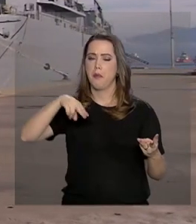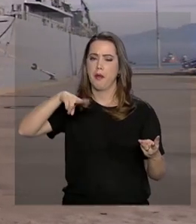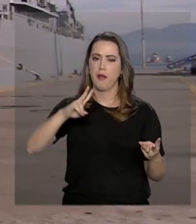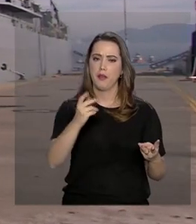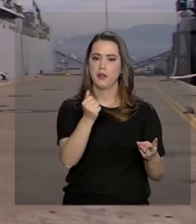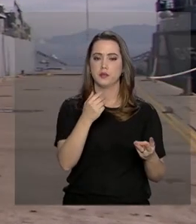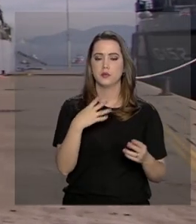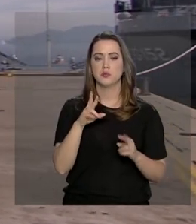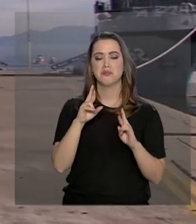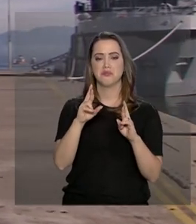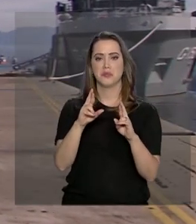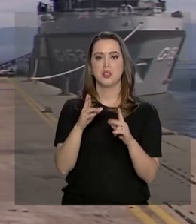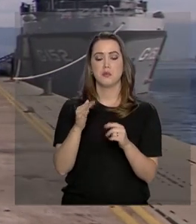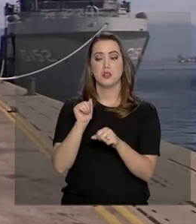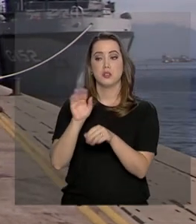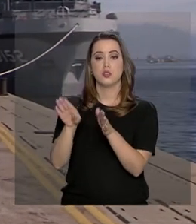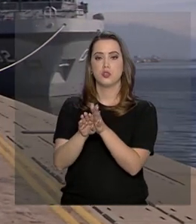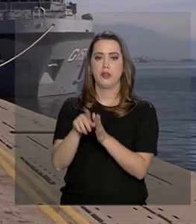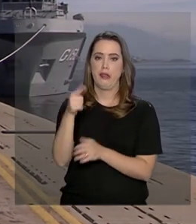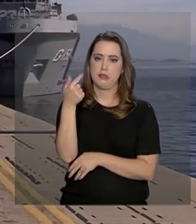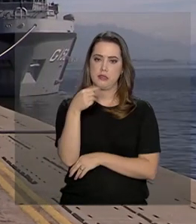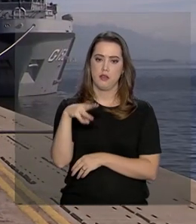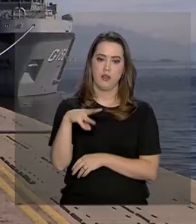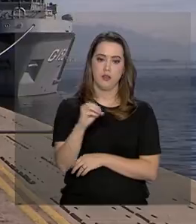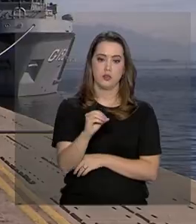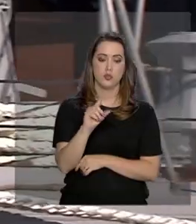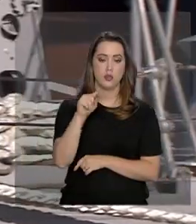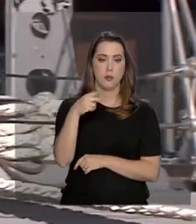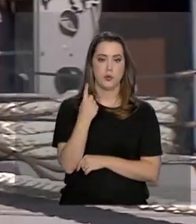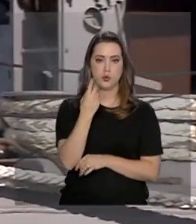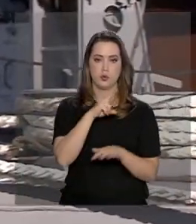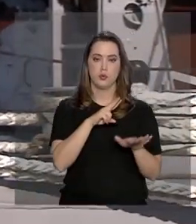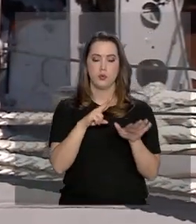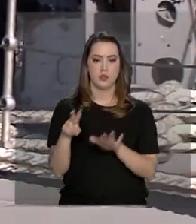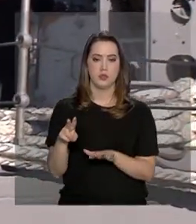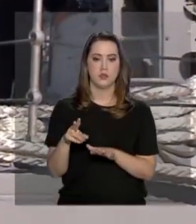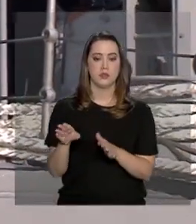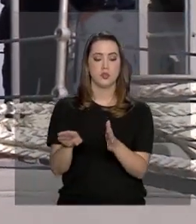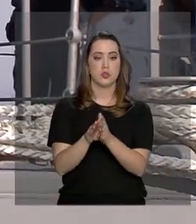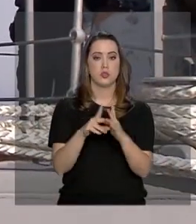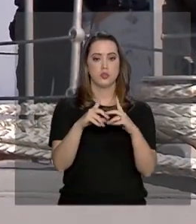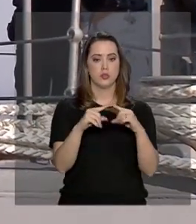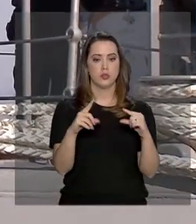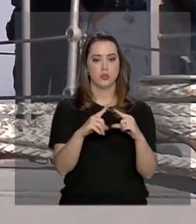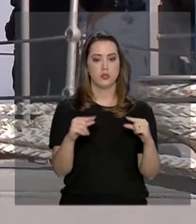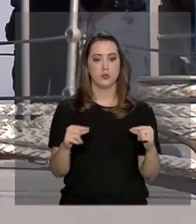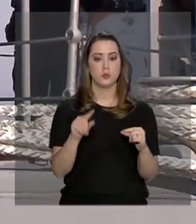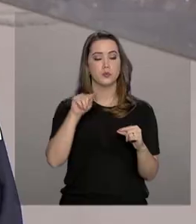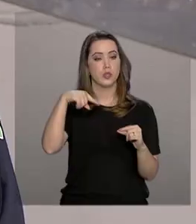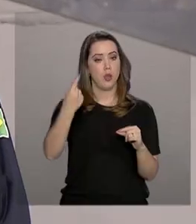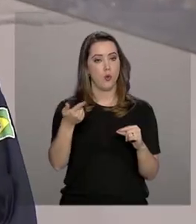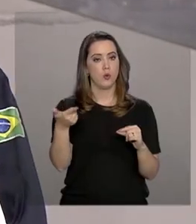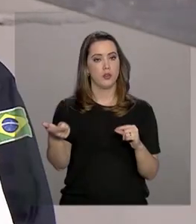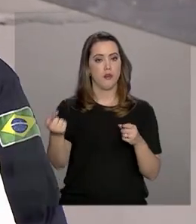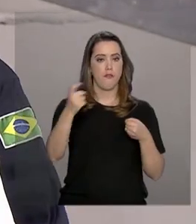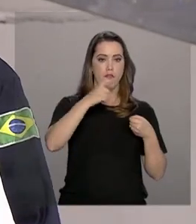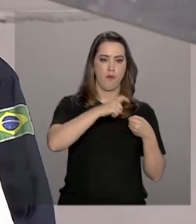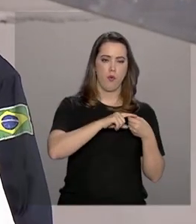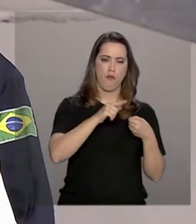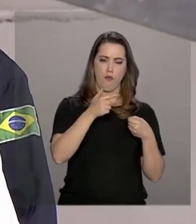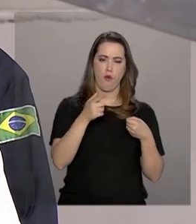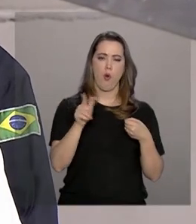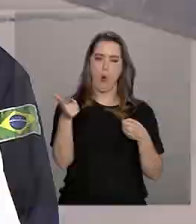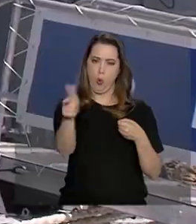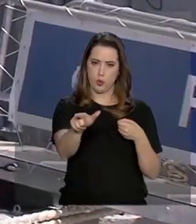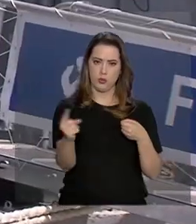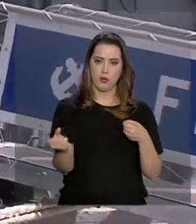a Beirute em 7 de março. Depois de uma semana que a embarcação aportar no Líbano, a Fragata Liberal retorna ao Brasil.